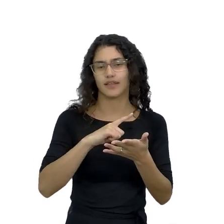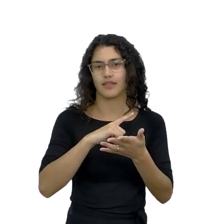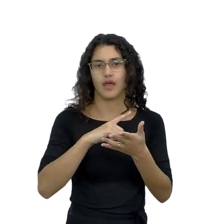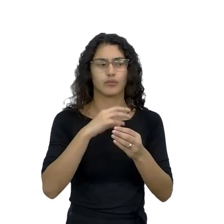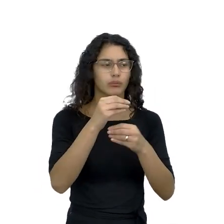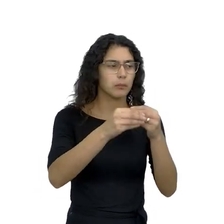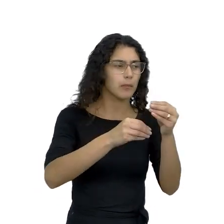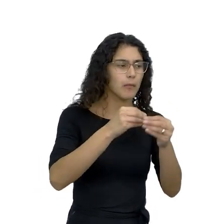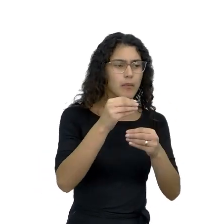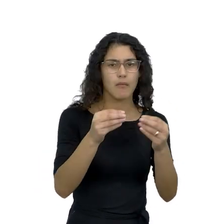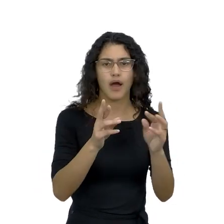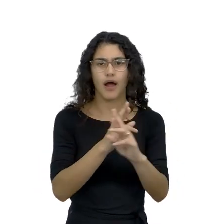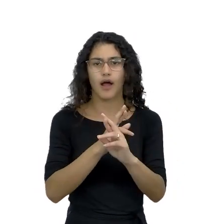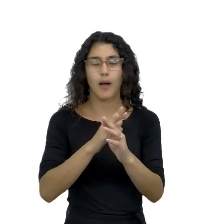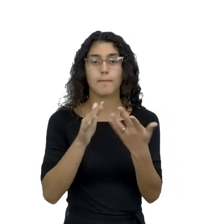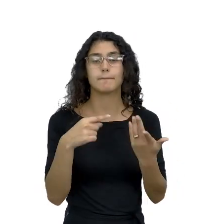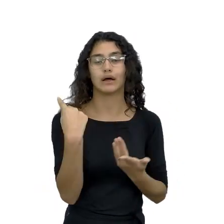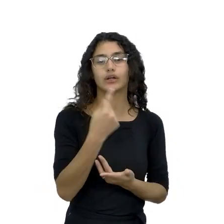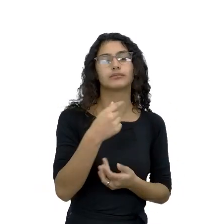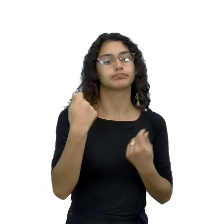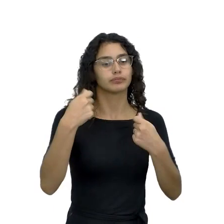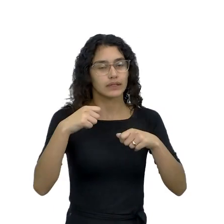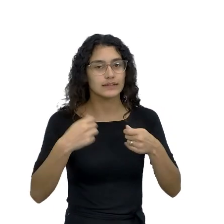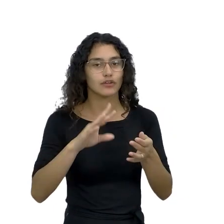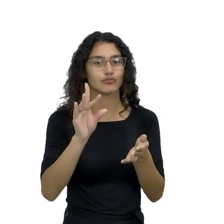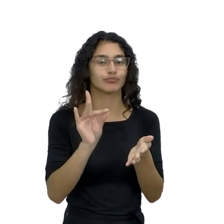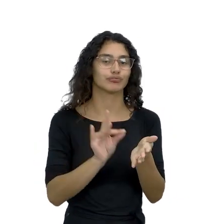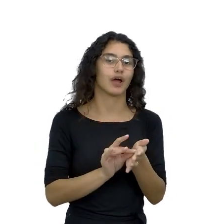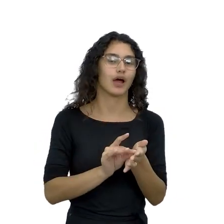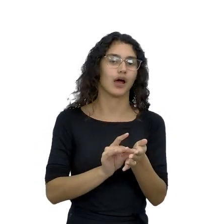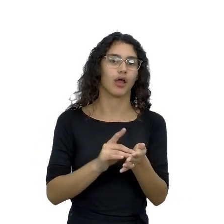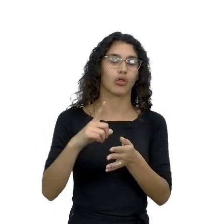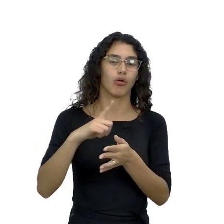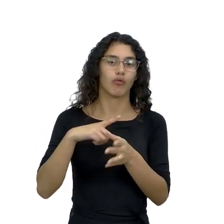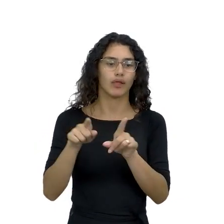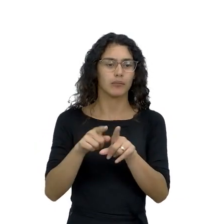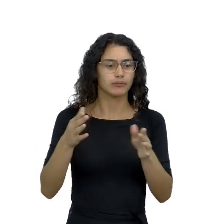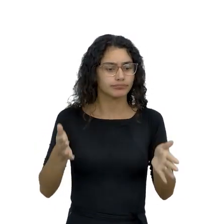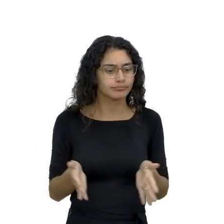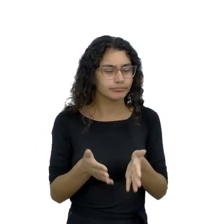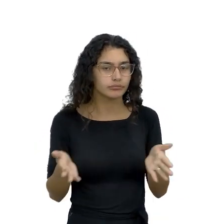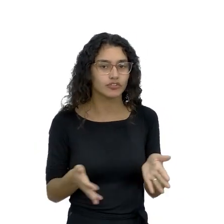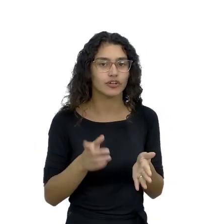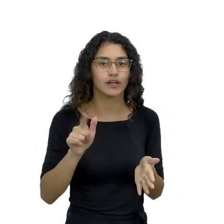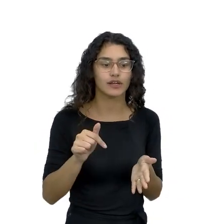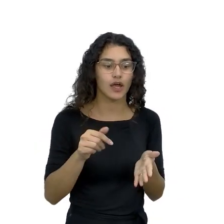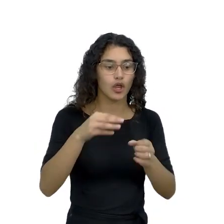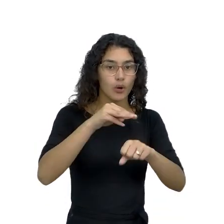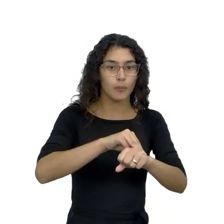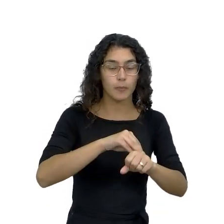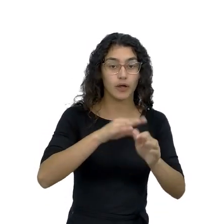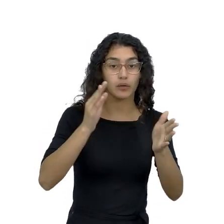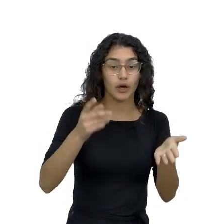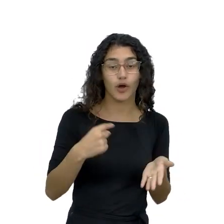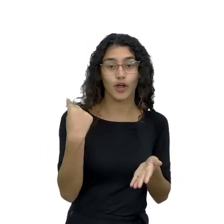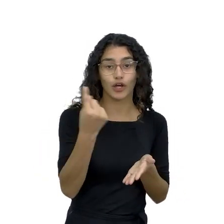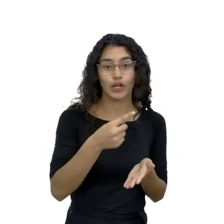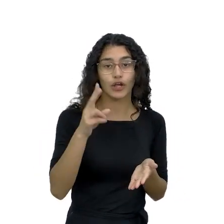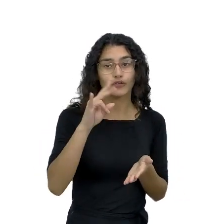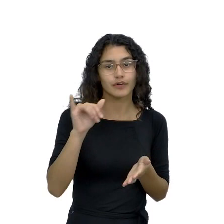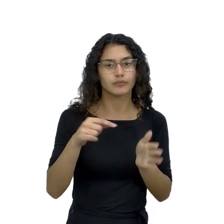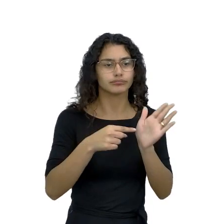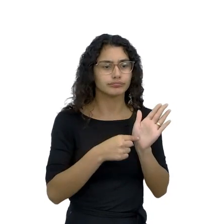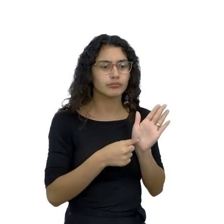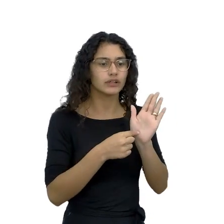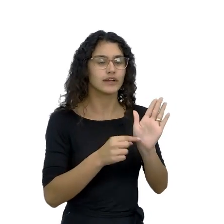envolvidos, mas a gente tem que realmente insistir nisso, que é nessa insistência que a gente vai trazer